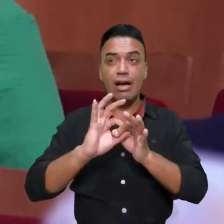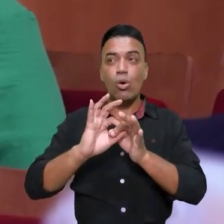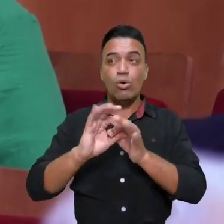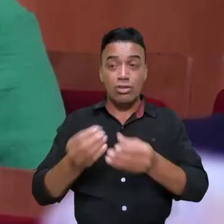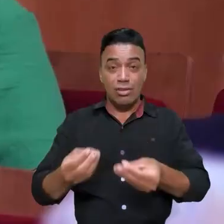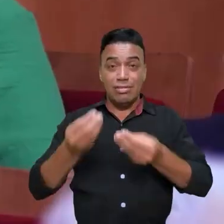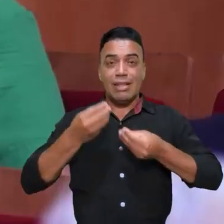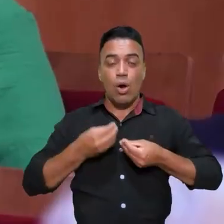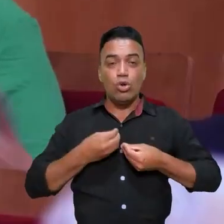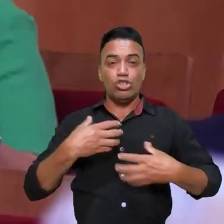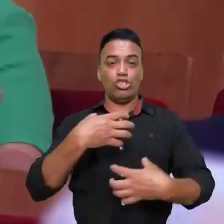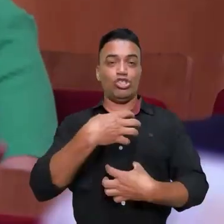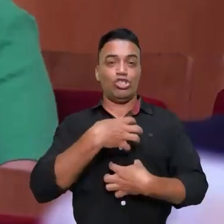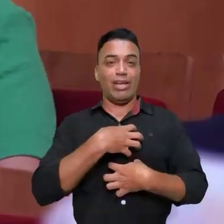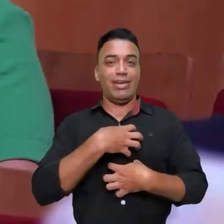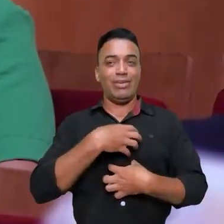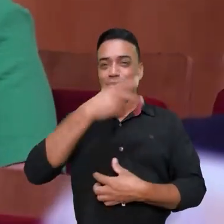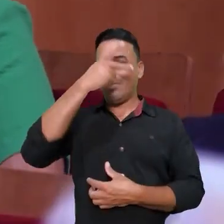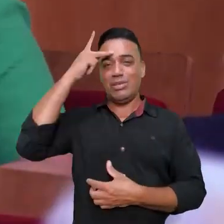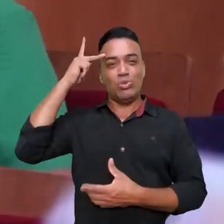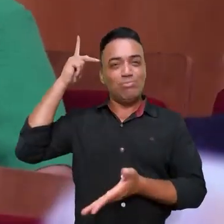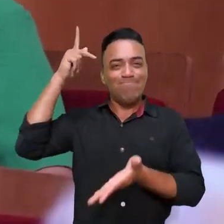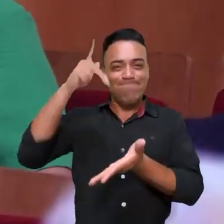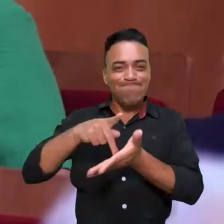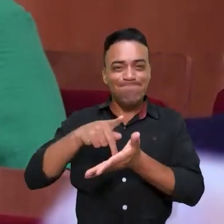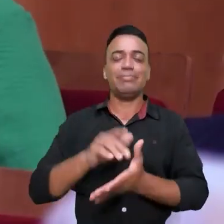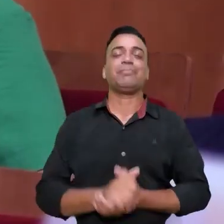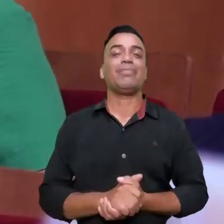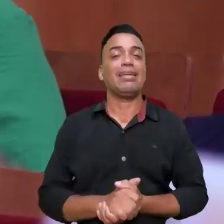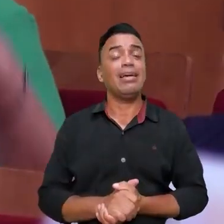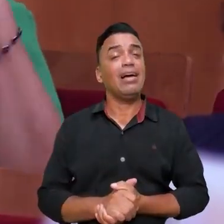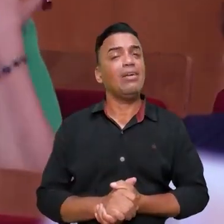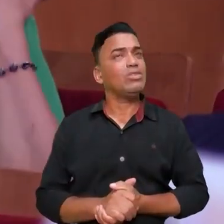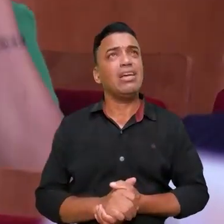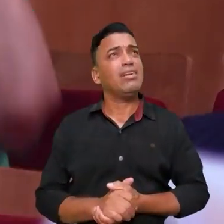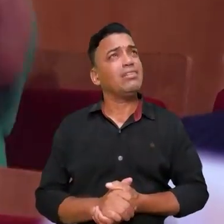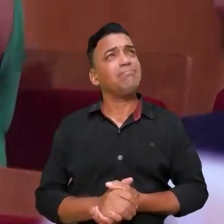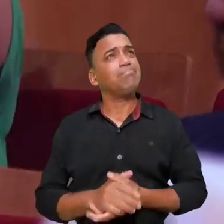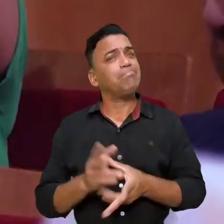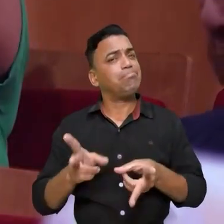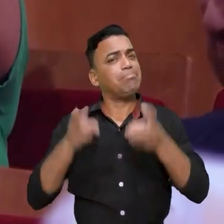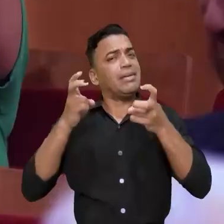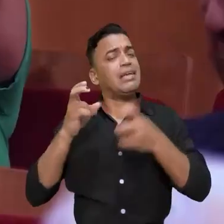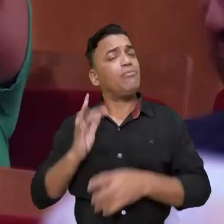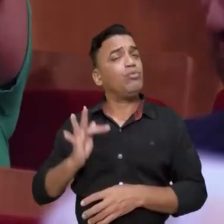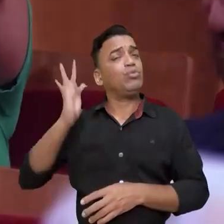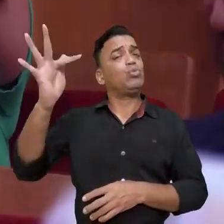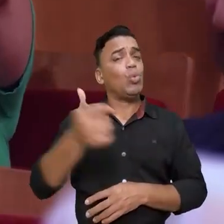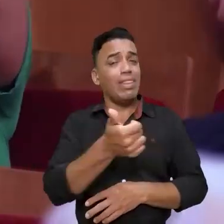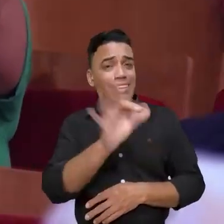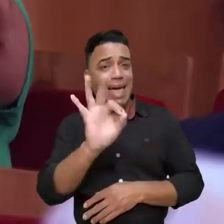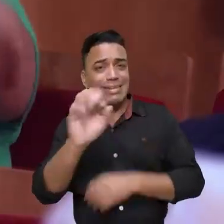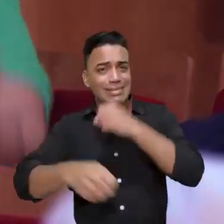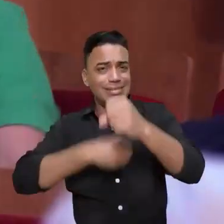uma pessoa hoje, como uma gente de verdade? E aonde você se enxerga daqui a 10 anos? Quem é o